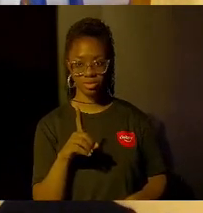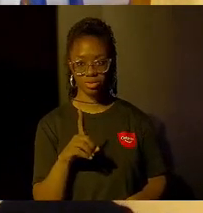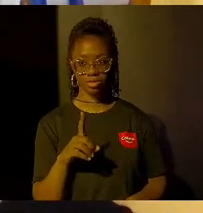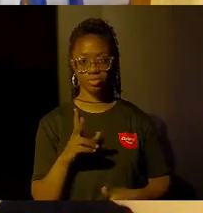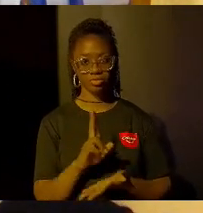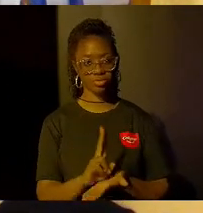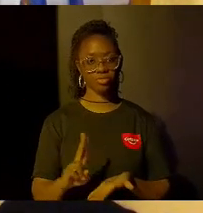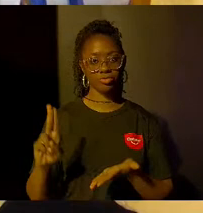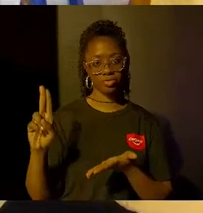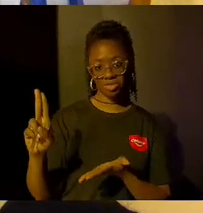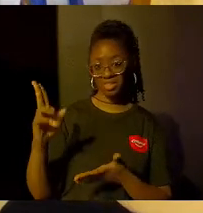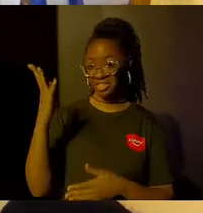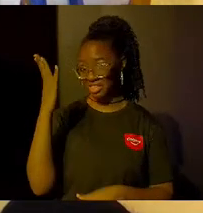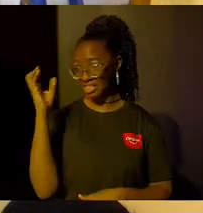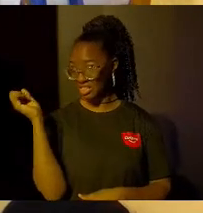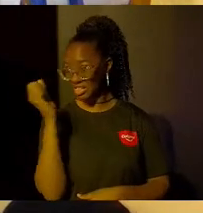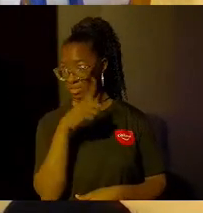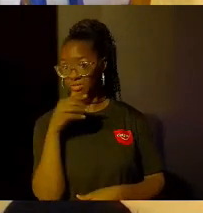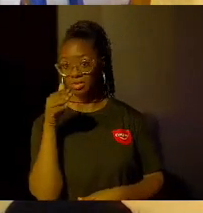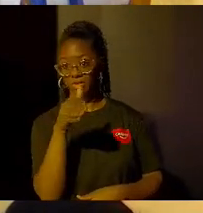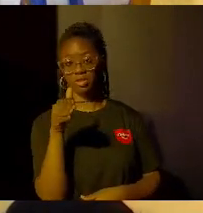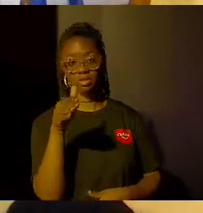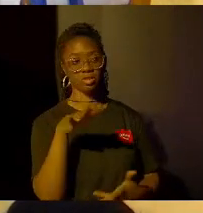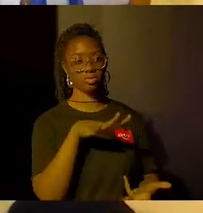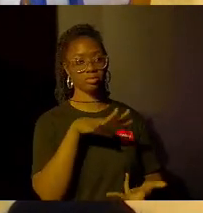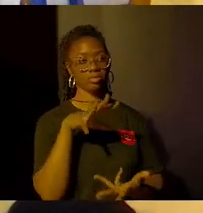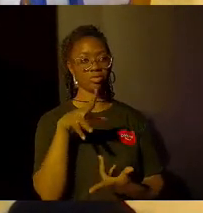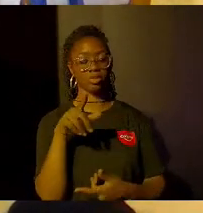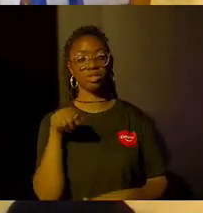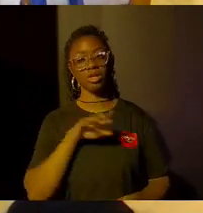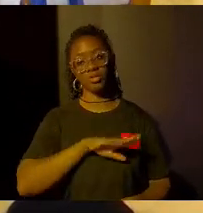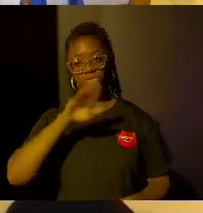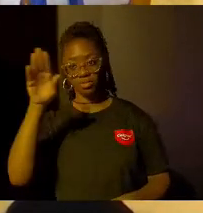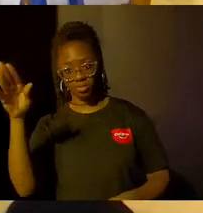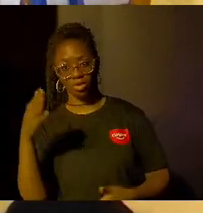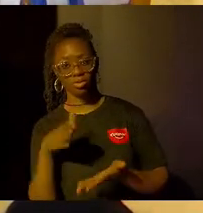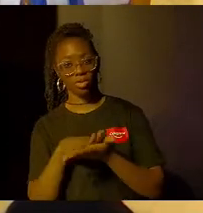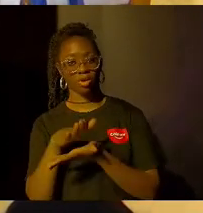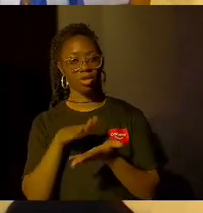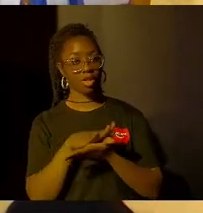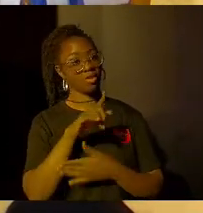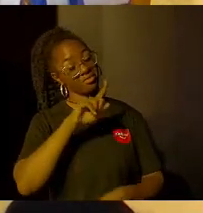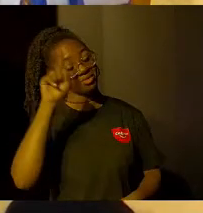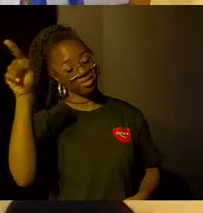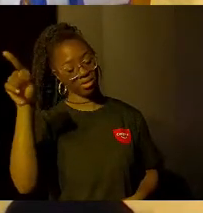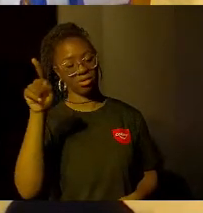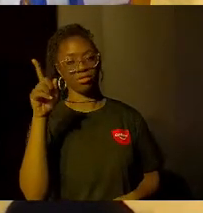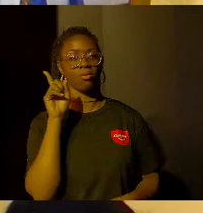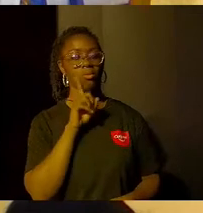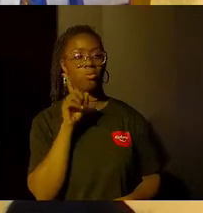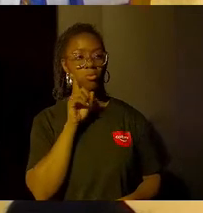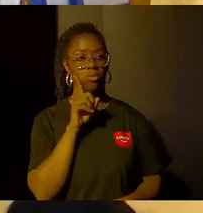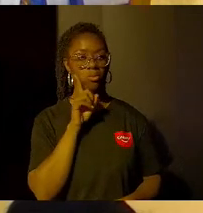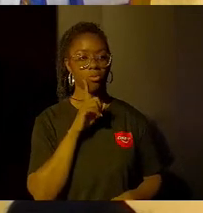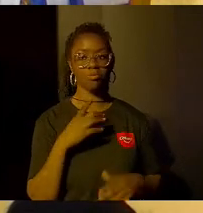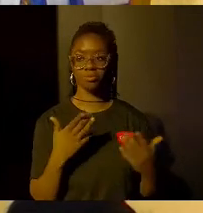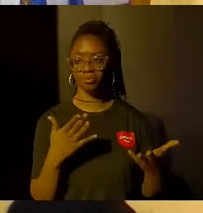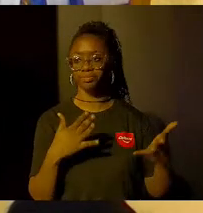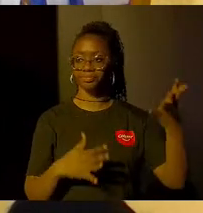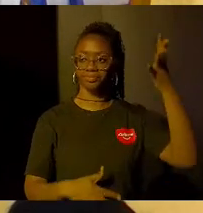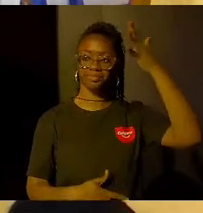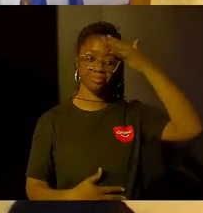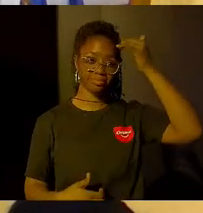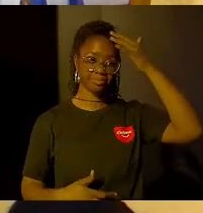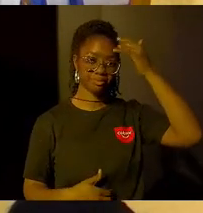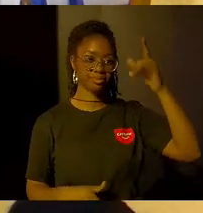respeitadas do mundo de dificílimo acesso Mundial elas chegaram em Harvard lançaram um livro delas eu acho que macacos